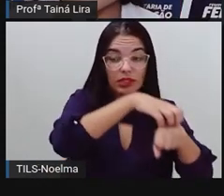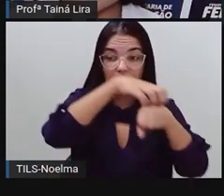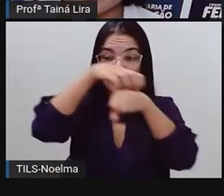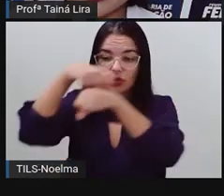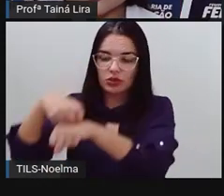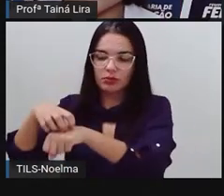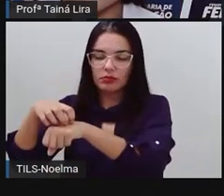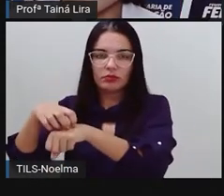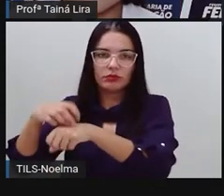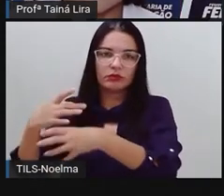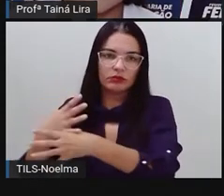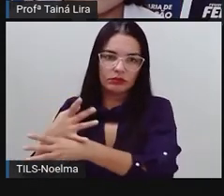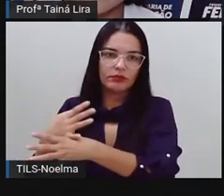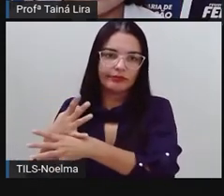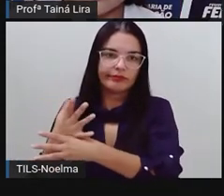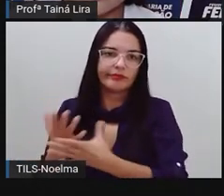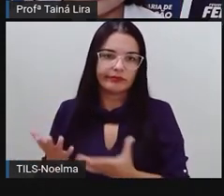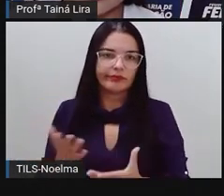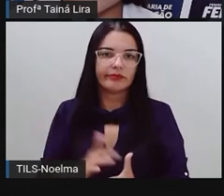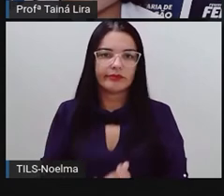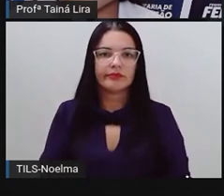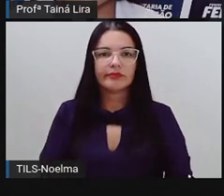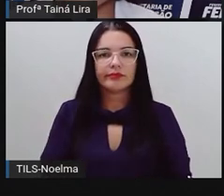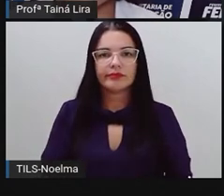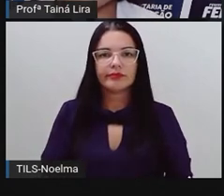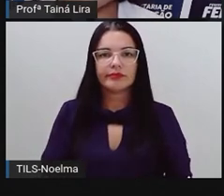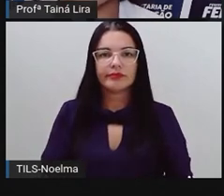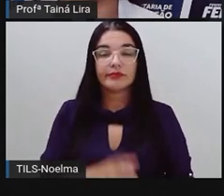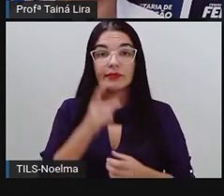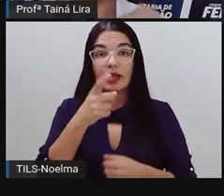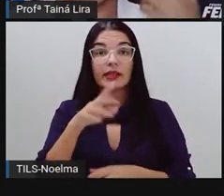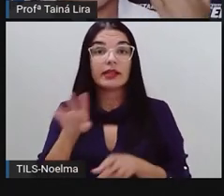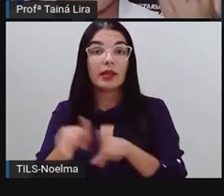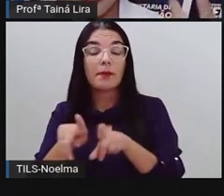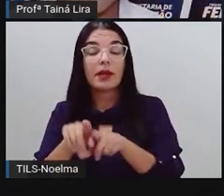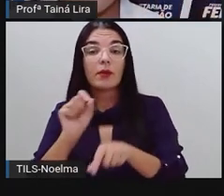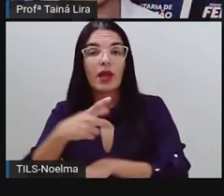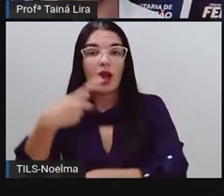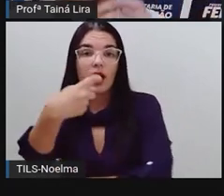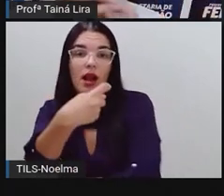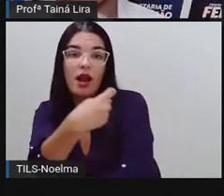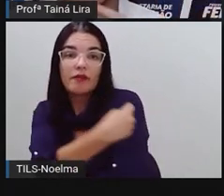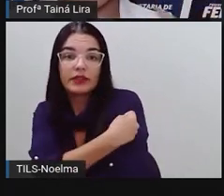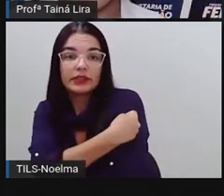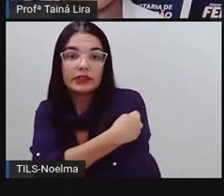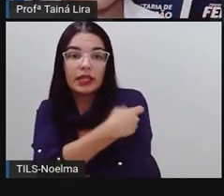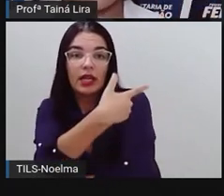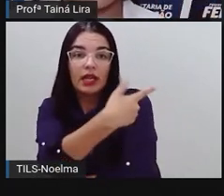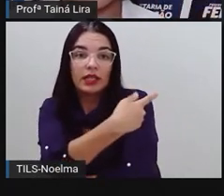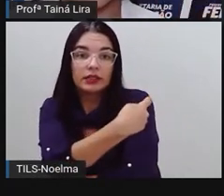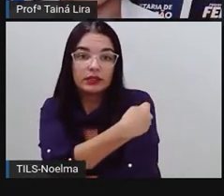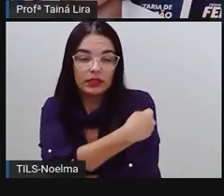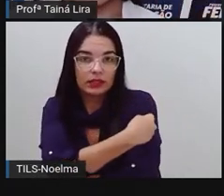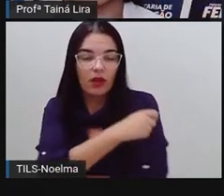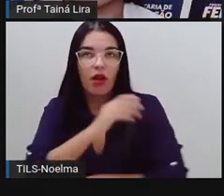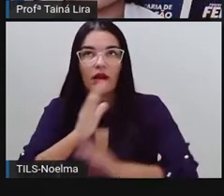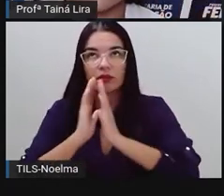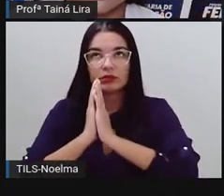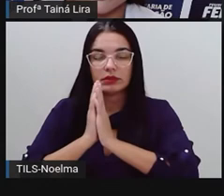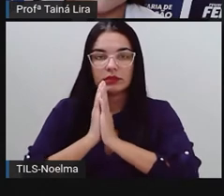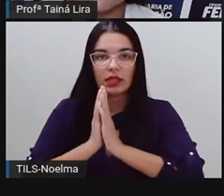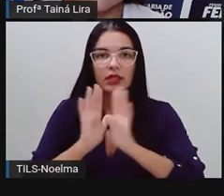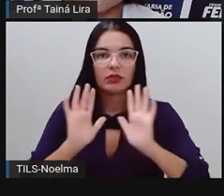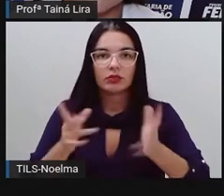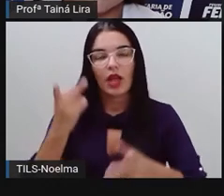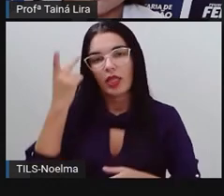para a cidade tá aqui é a questão da vacinação mas a vacinação está ocorrendo normalmente né